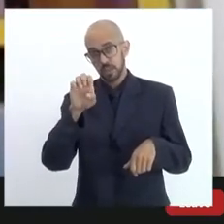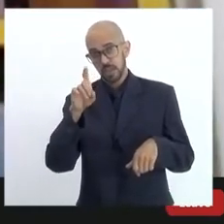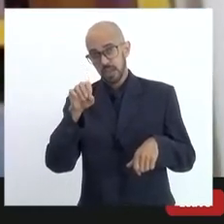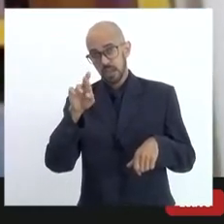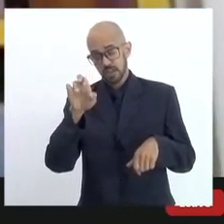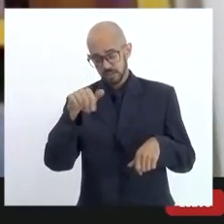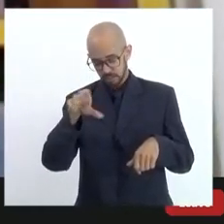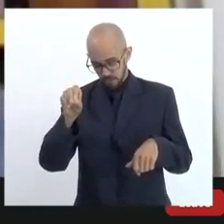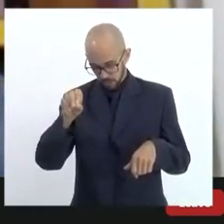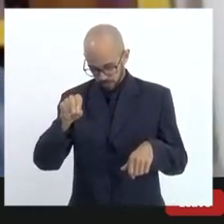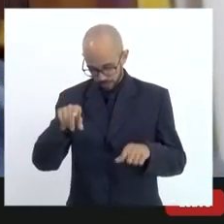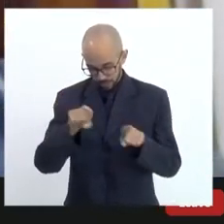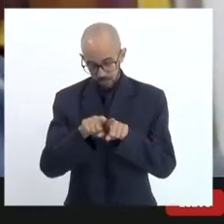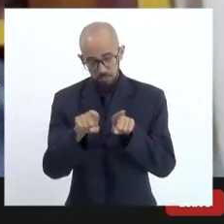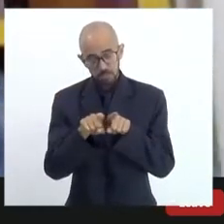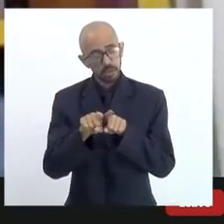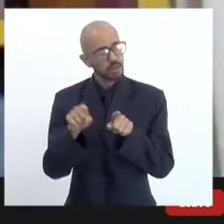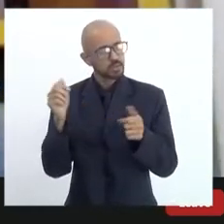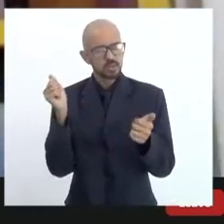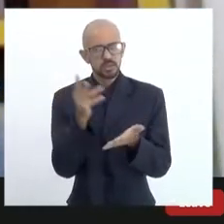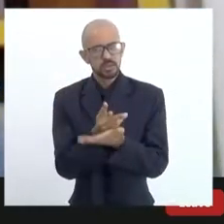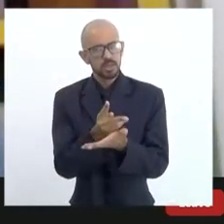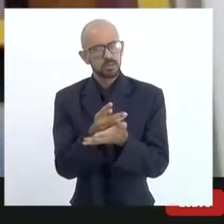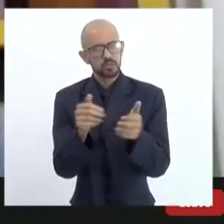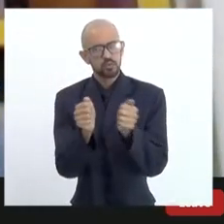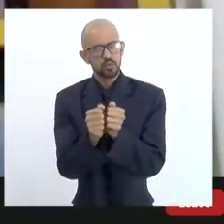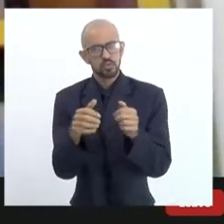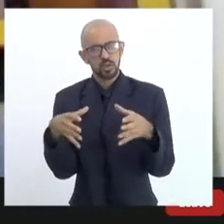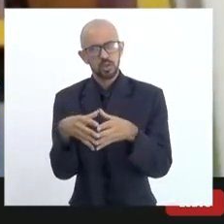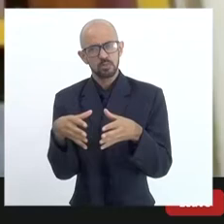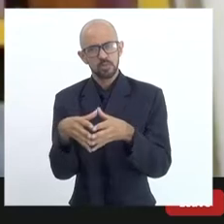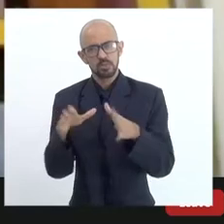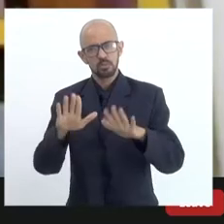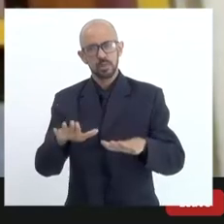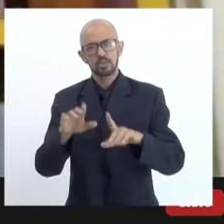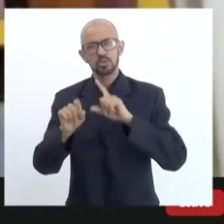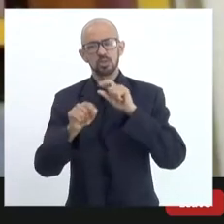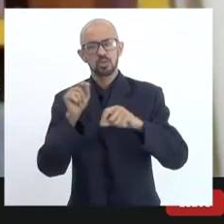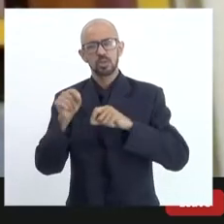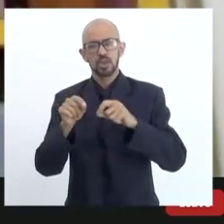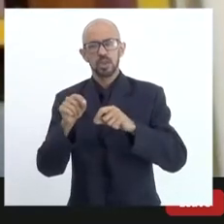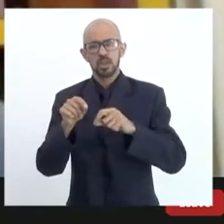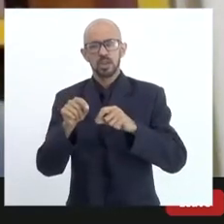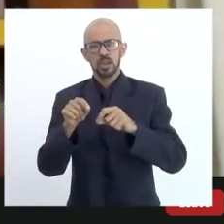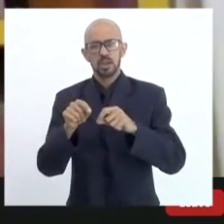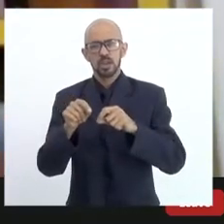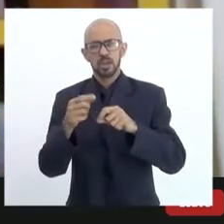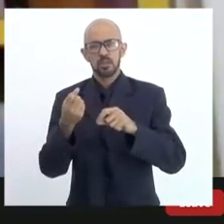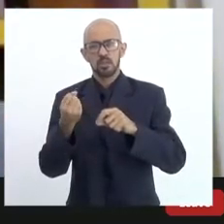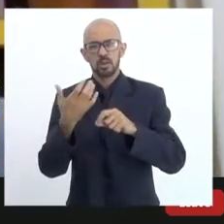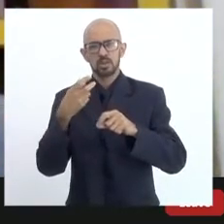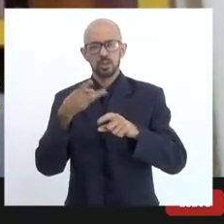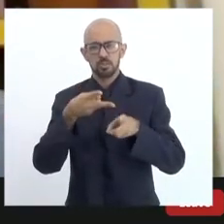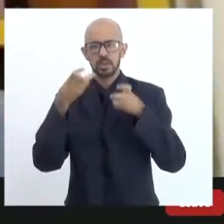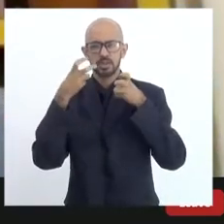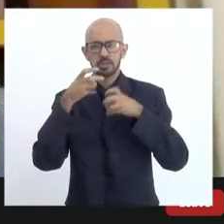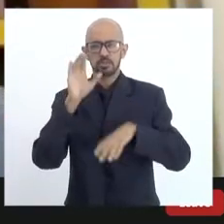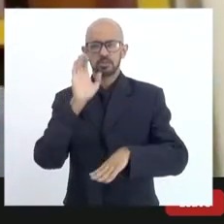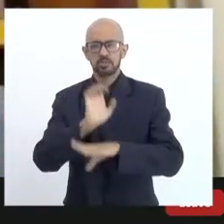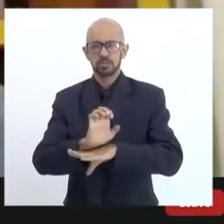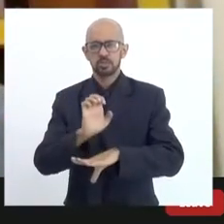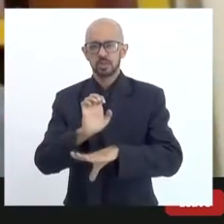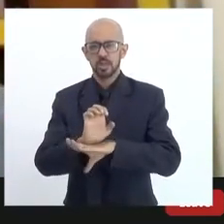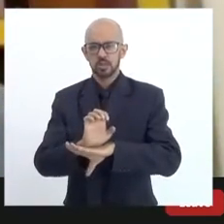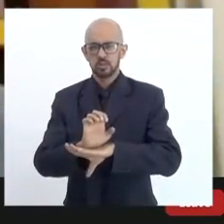dentro da comissão, em todos os momentos. Mas é uma inegável você ver, aí é o Estado. Como da JDAIC,